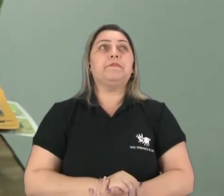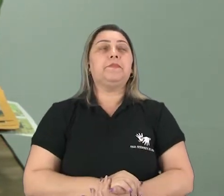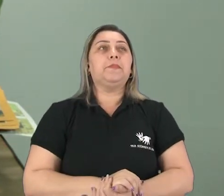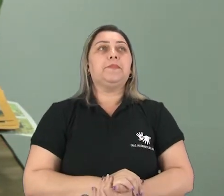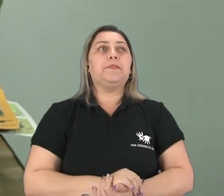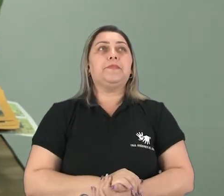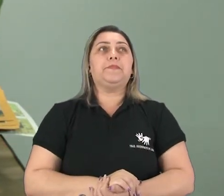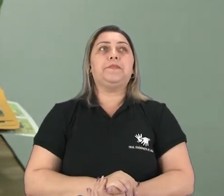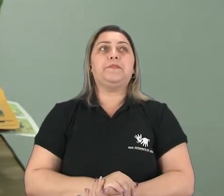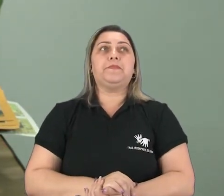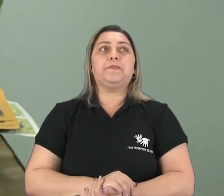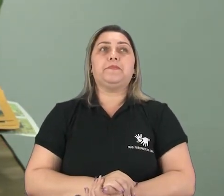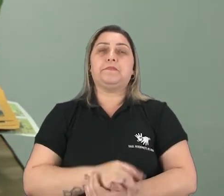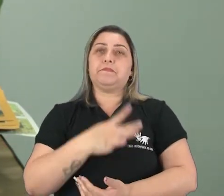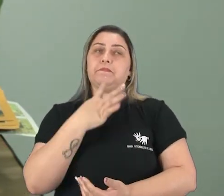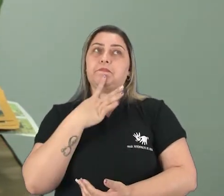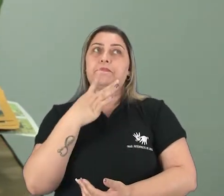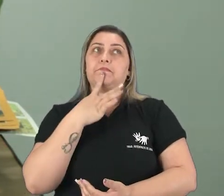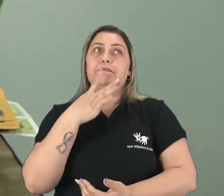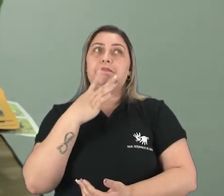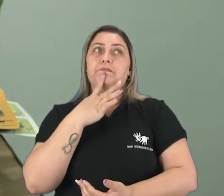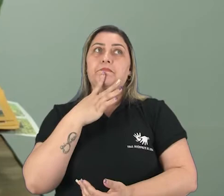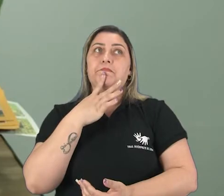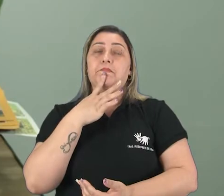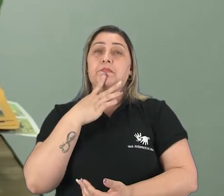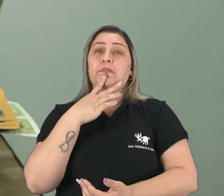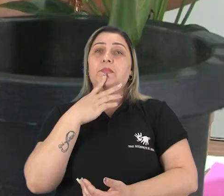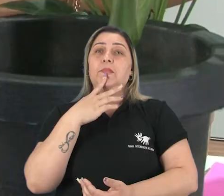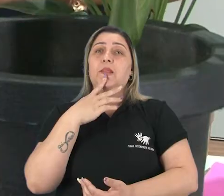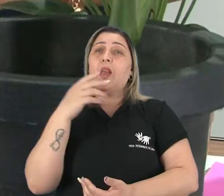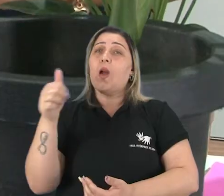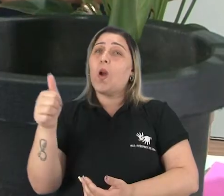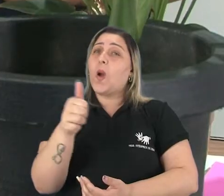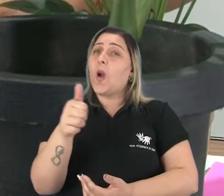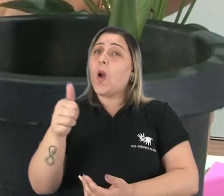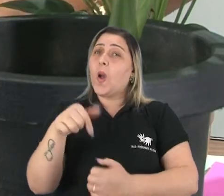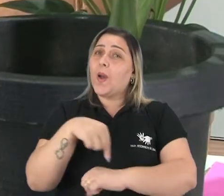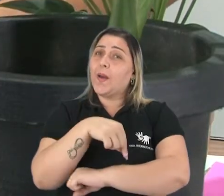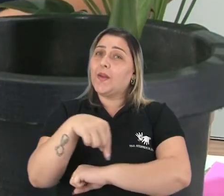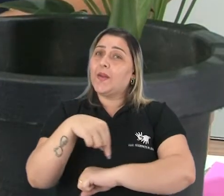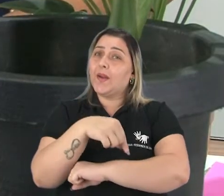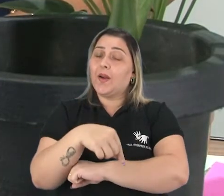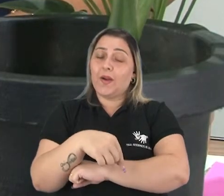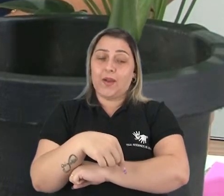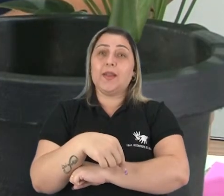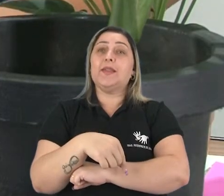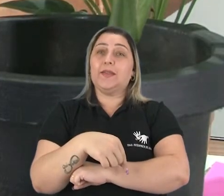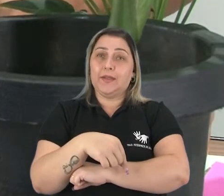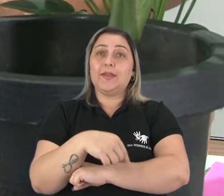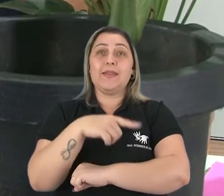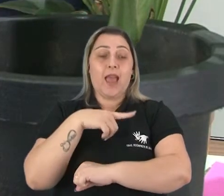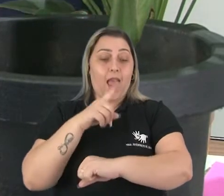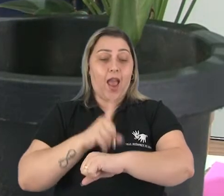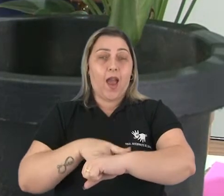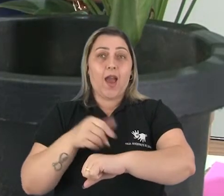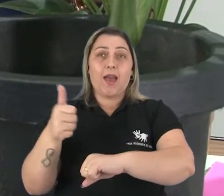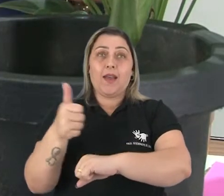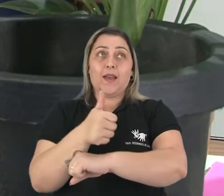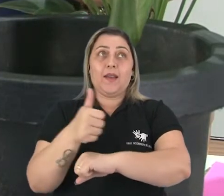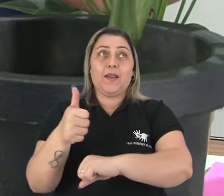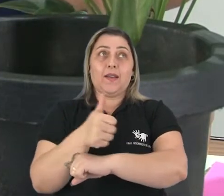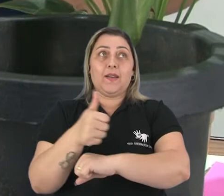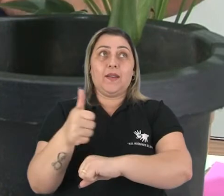Esta planta ornamental é conhecida como 11 horas. Então, quando chega a 11 horas, as